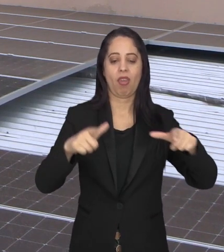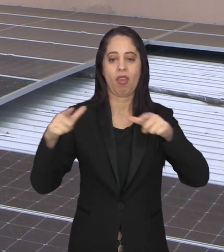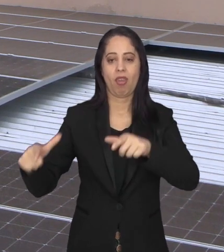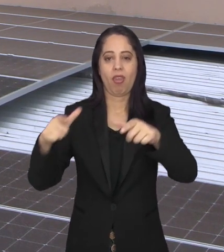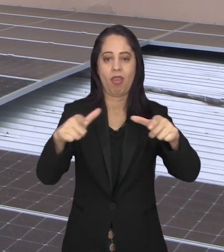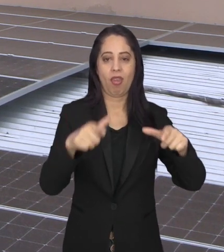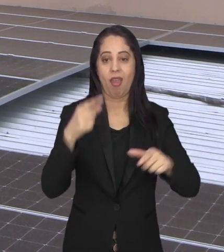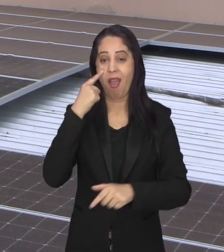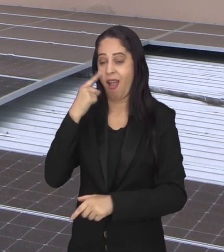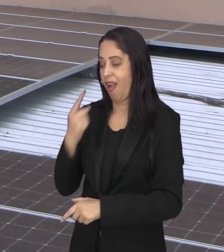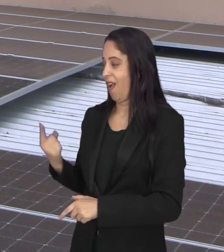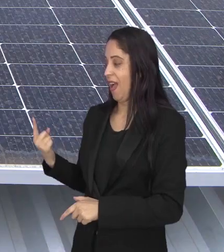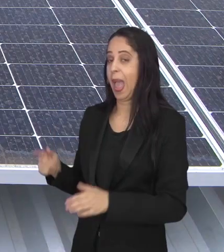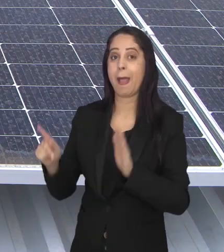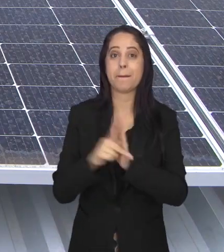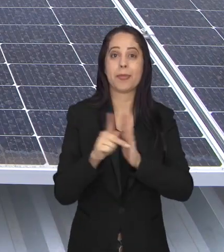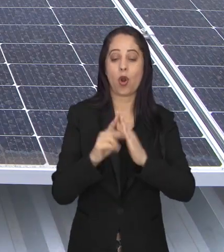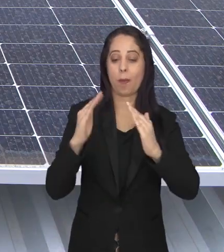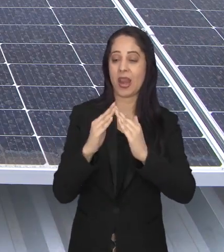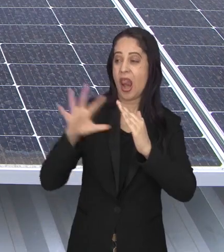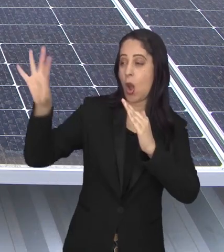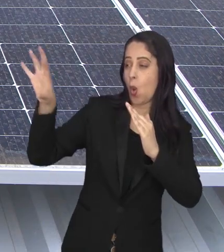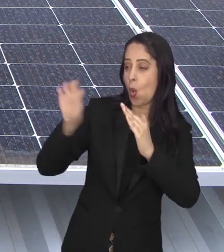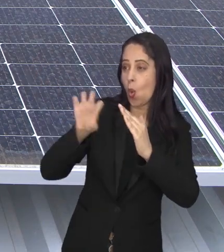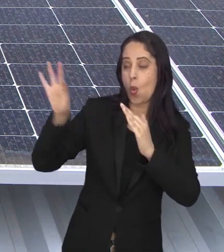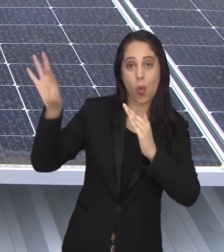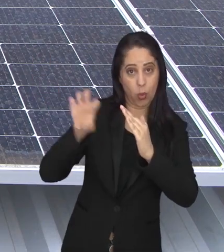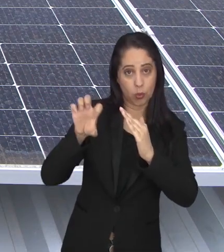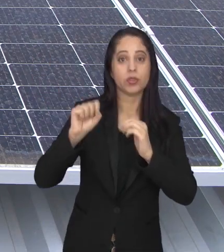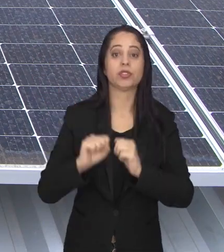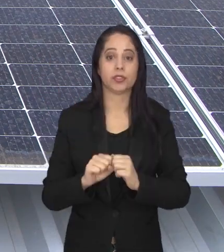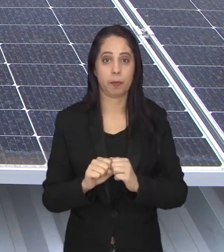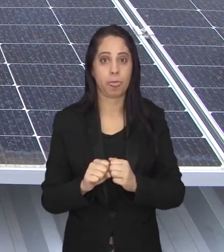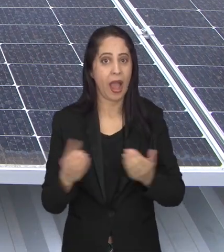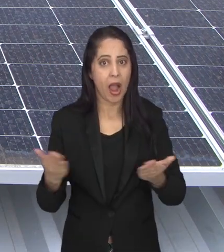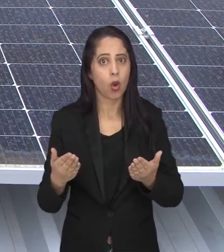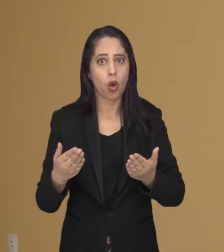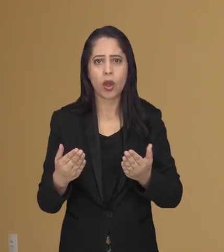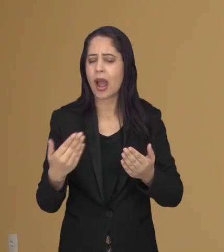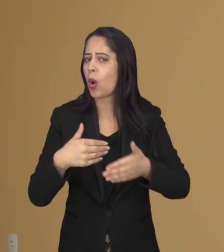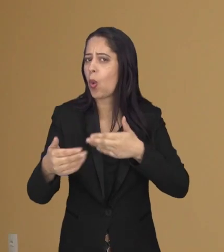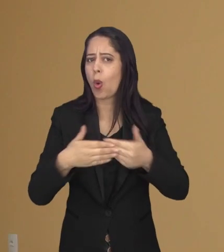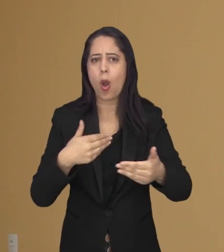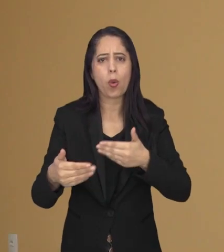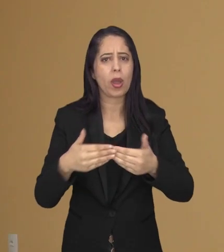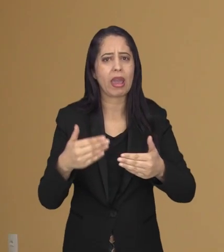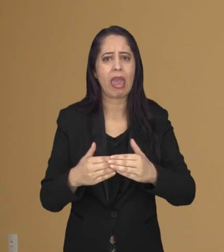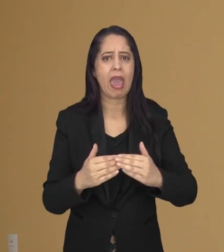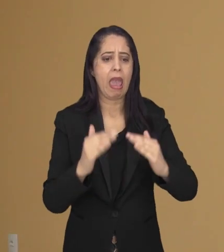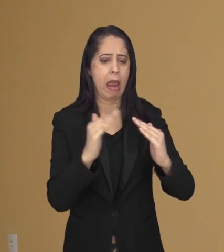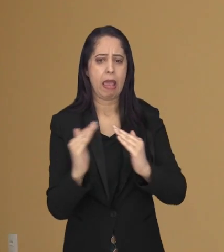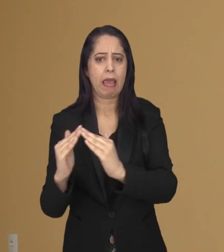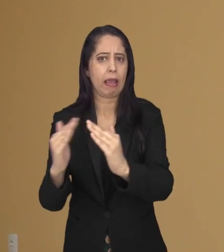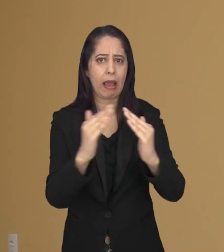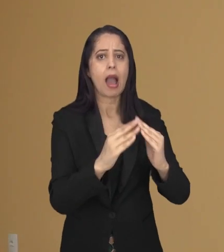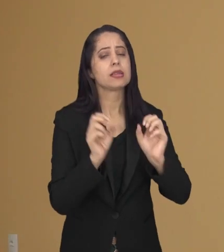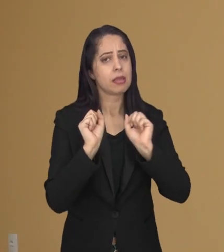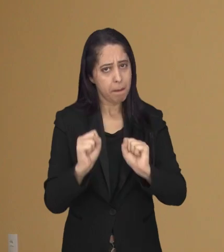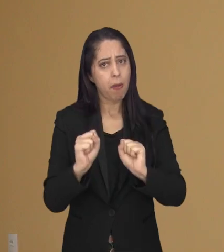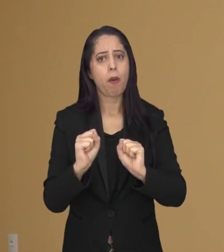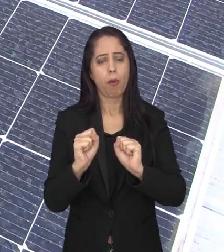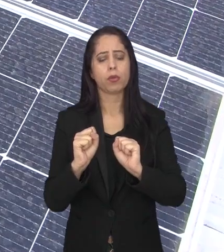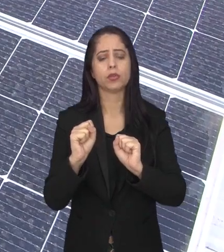bem acessível, será muito bom fazer valer a pena esse investimento, né? Então, assim, o retorno, eu acredito que